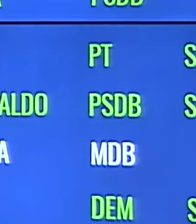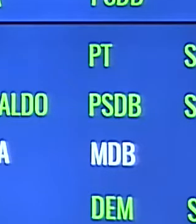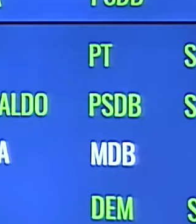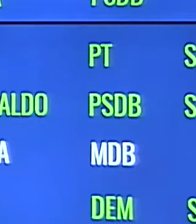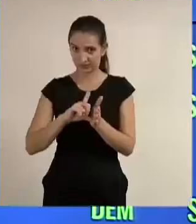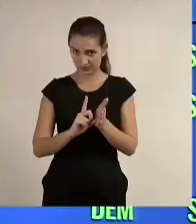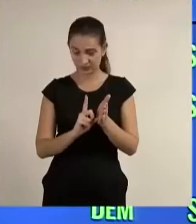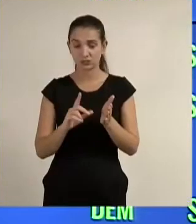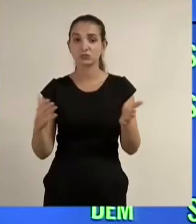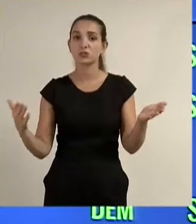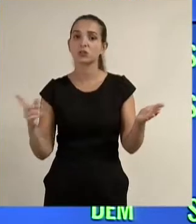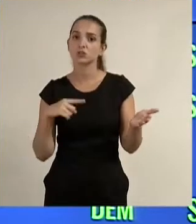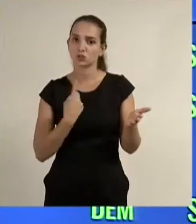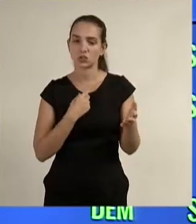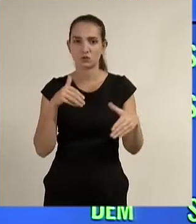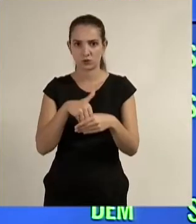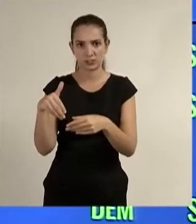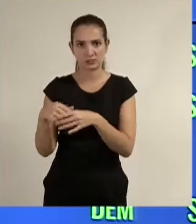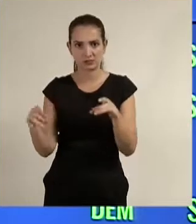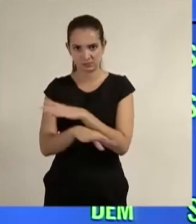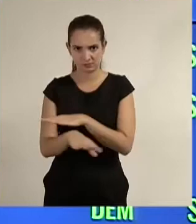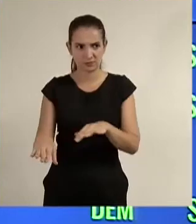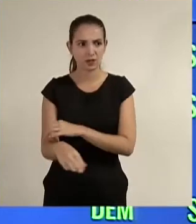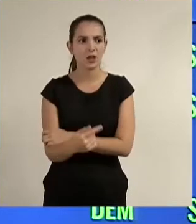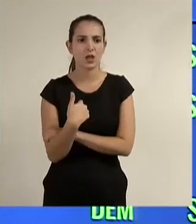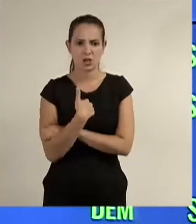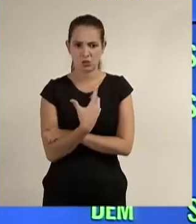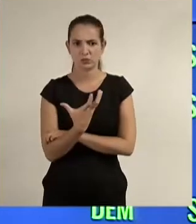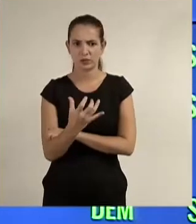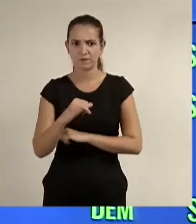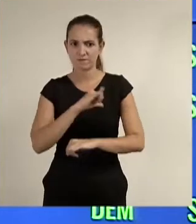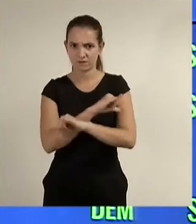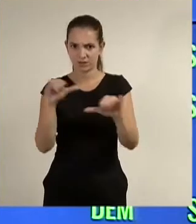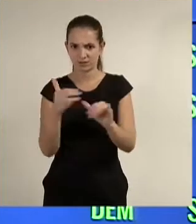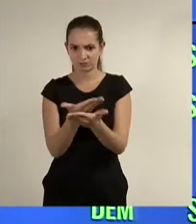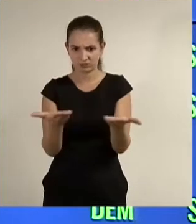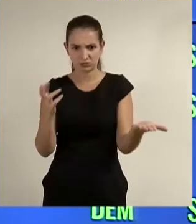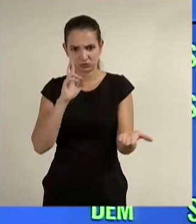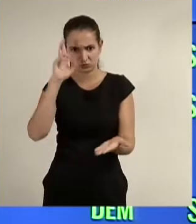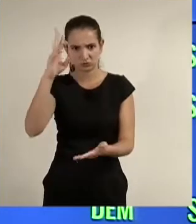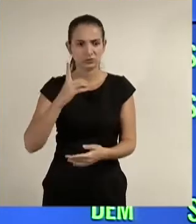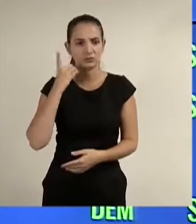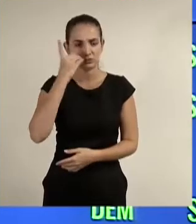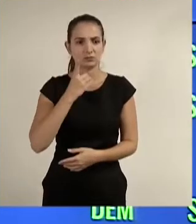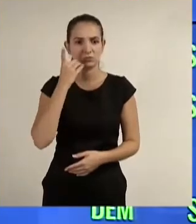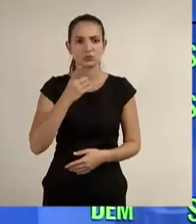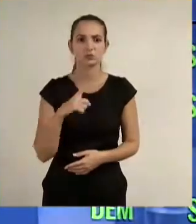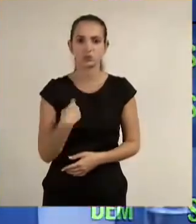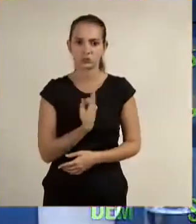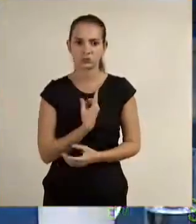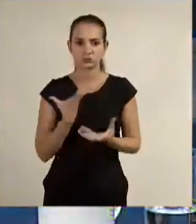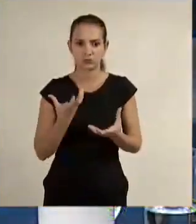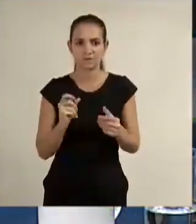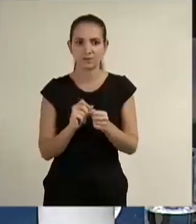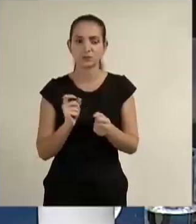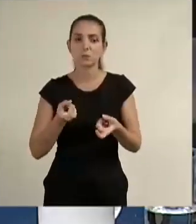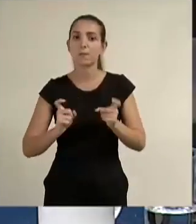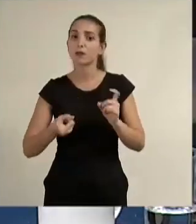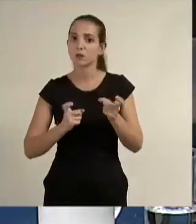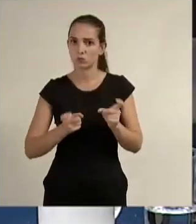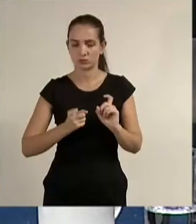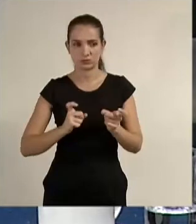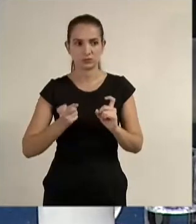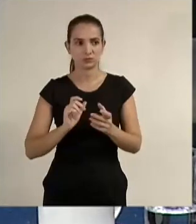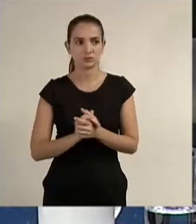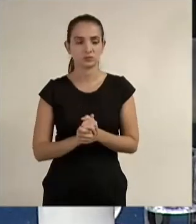Antes de encerrar essa votação, eu gostaria de comunicar a todos os senhores deputados que gostaríamos de fazer uma reunião